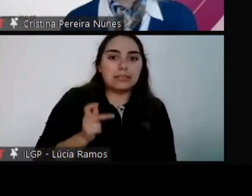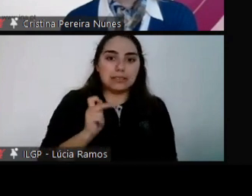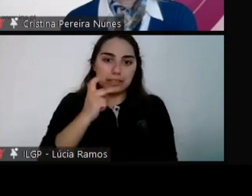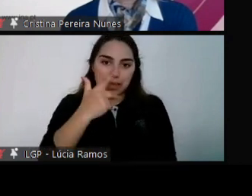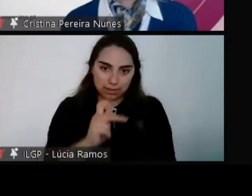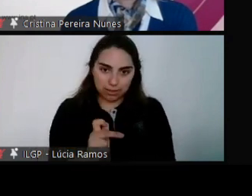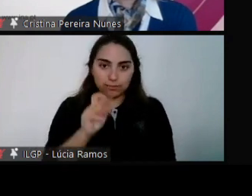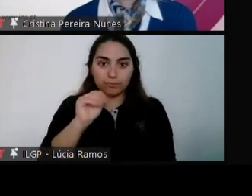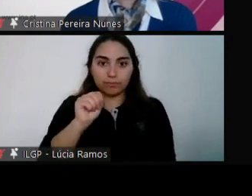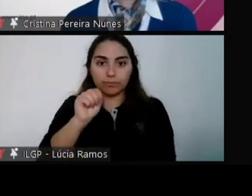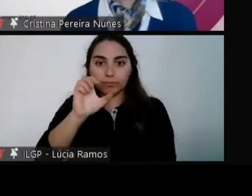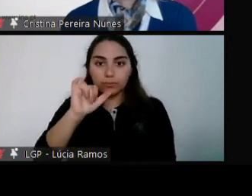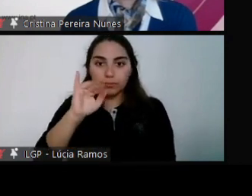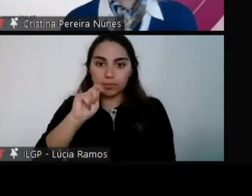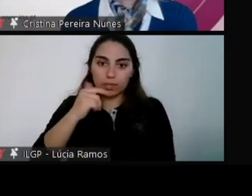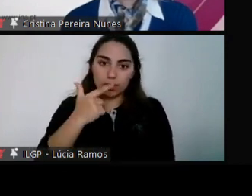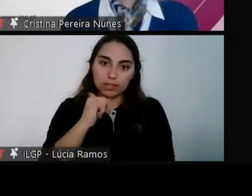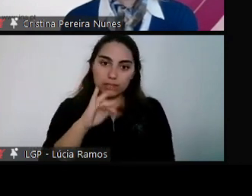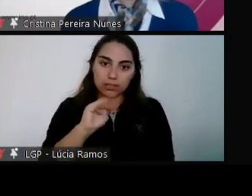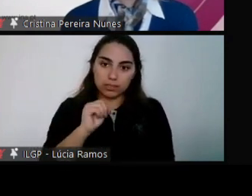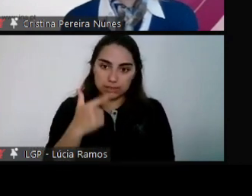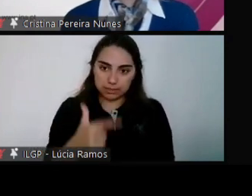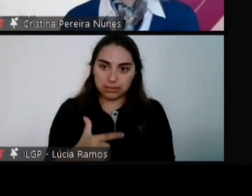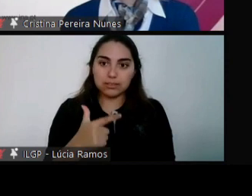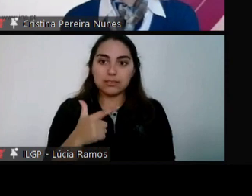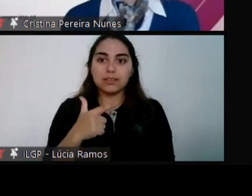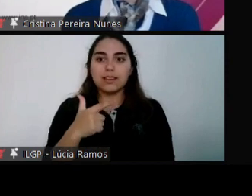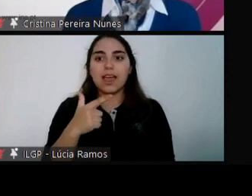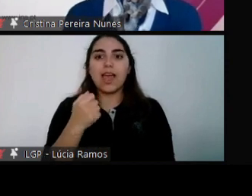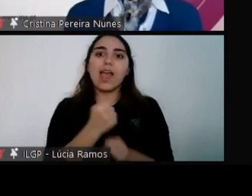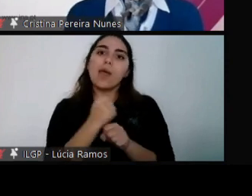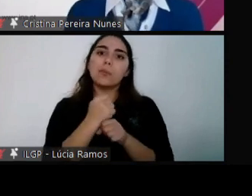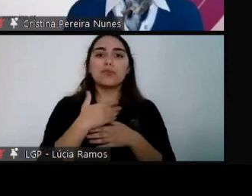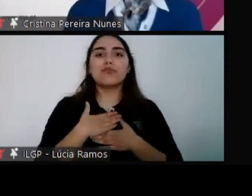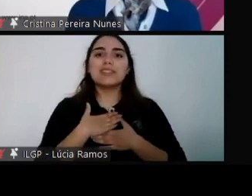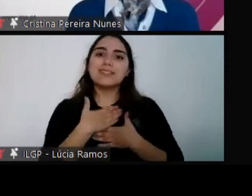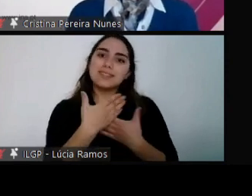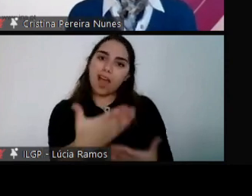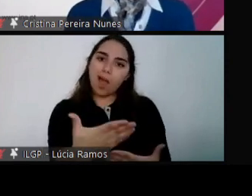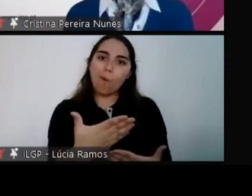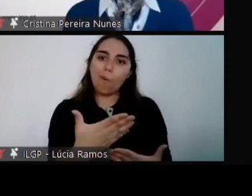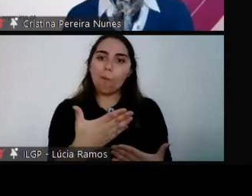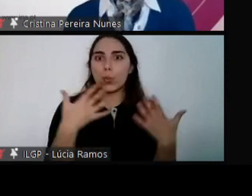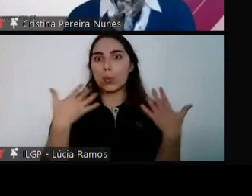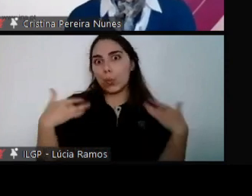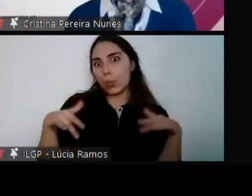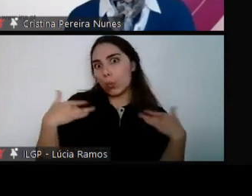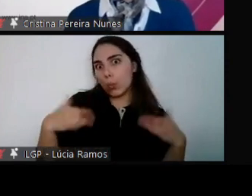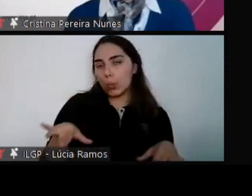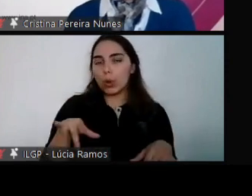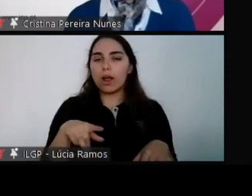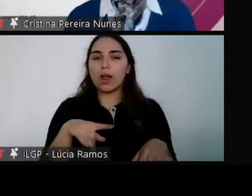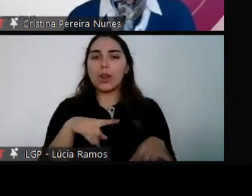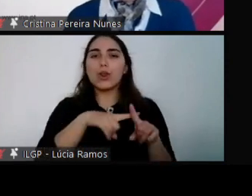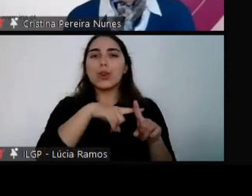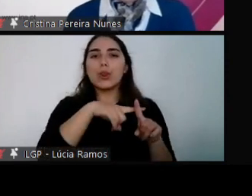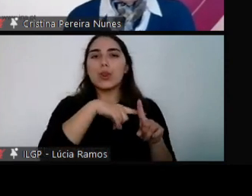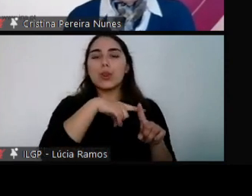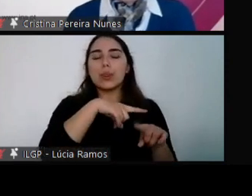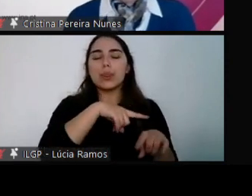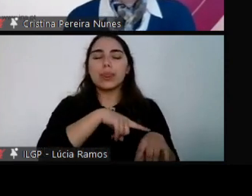profissão da década, chamada a profissão mais sexy da década, não é? De um estudo que surgiu em Harvard em 2012, era das mais